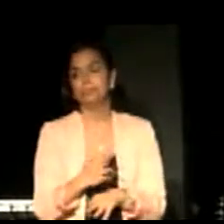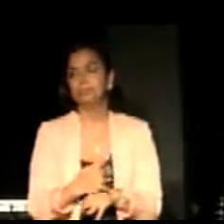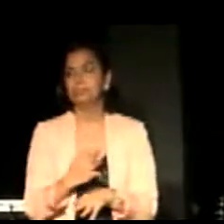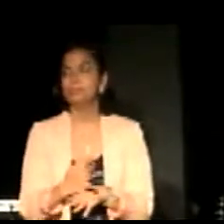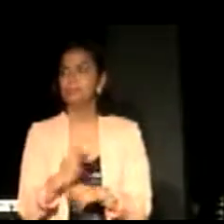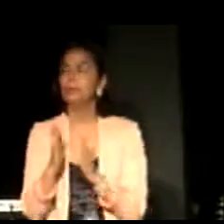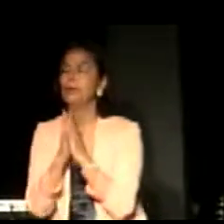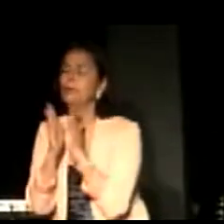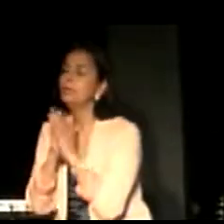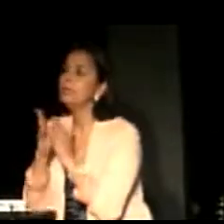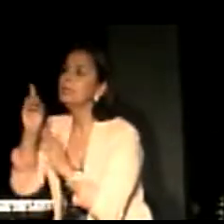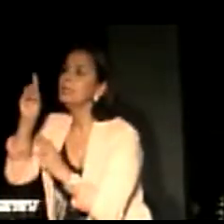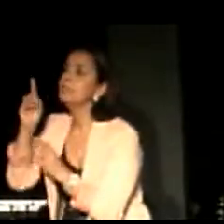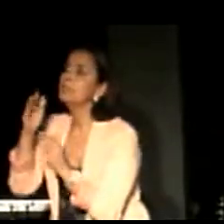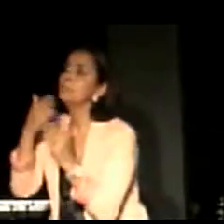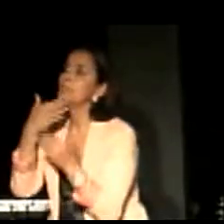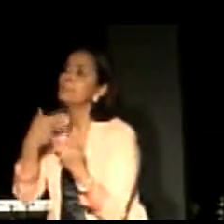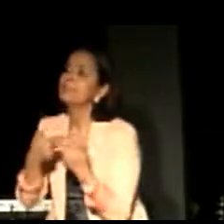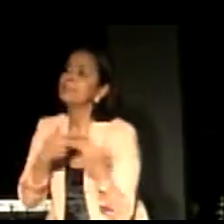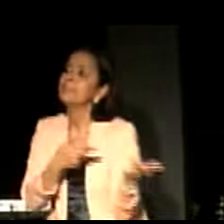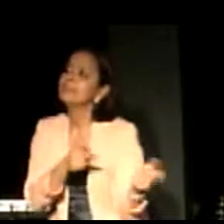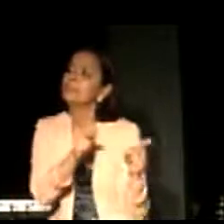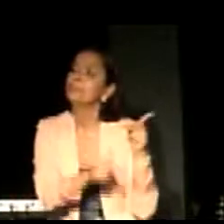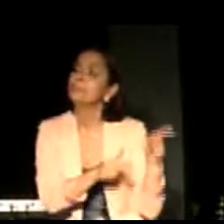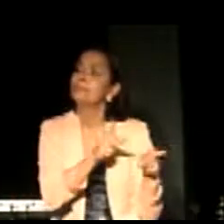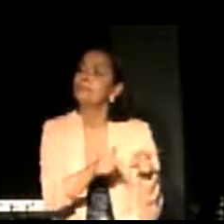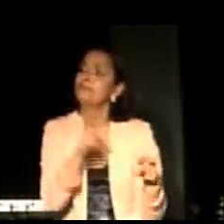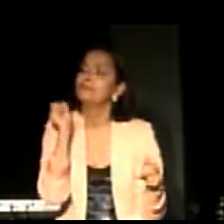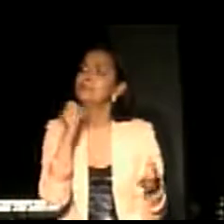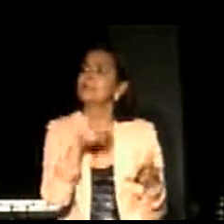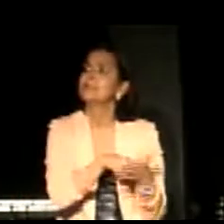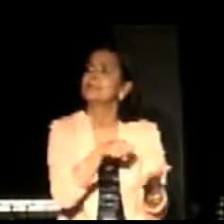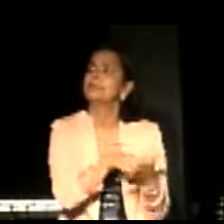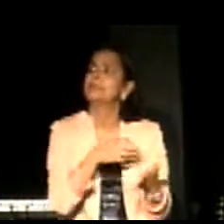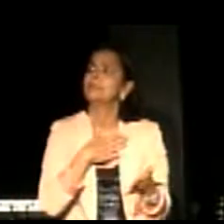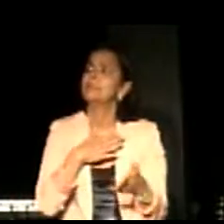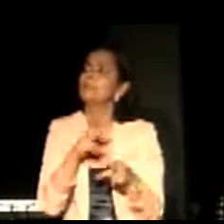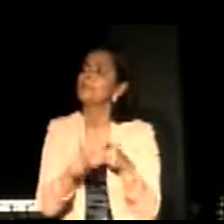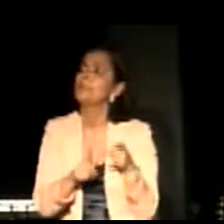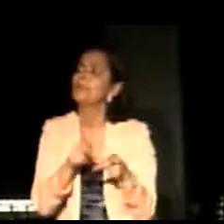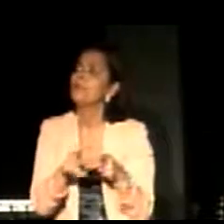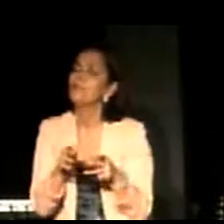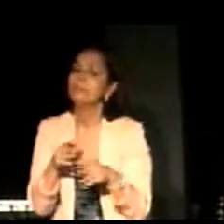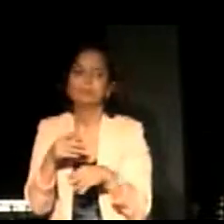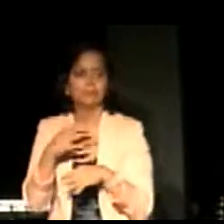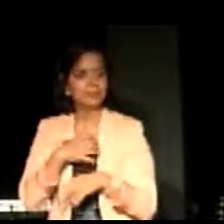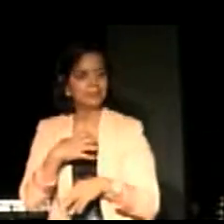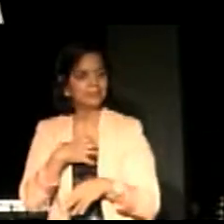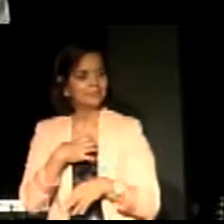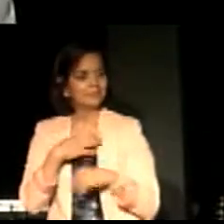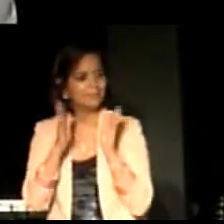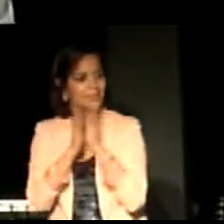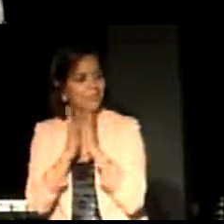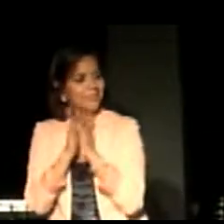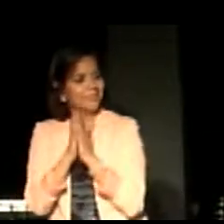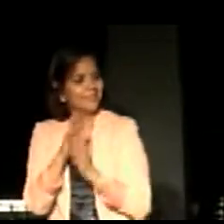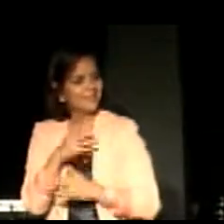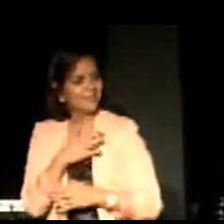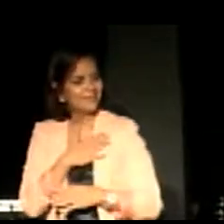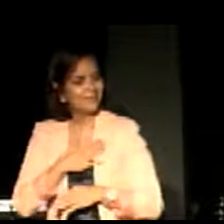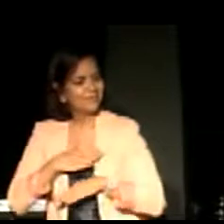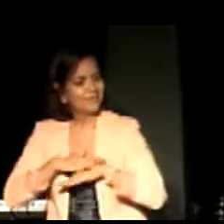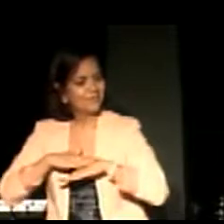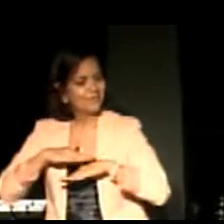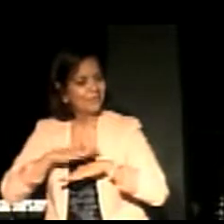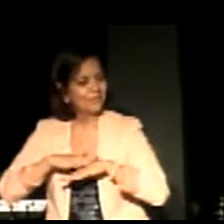com esse povo. Deus, não faça isso. Ele reagia com mansidão. Você